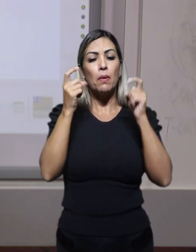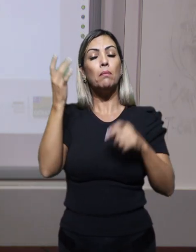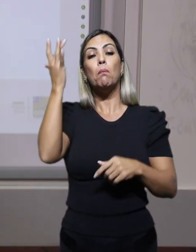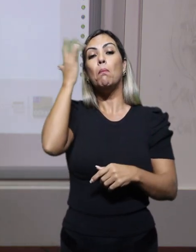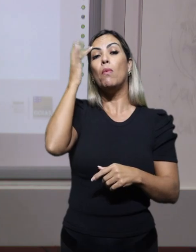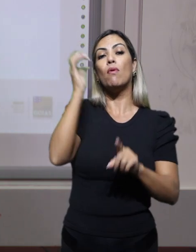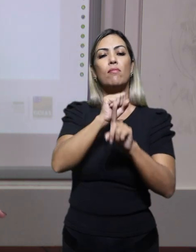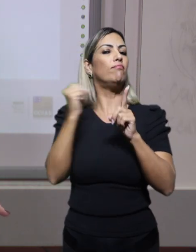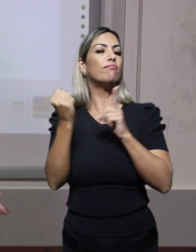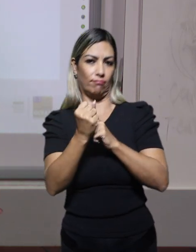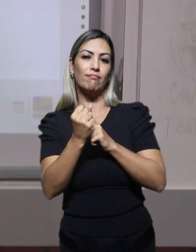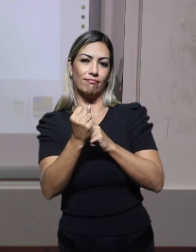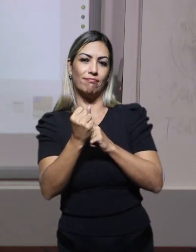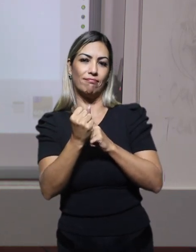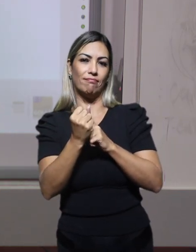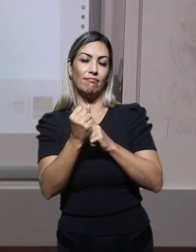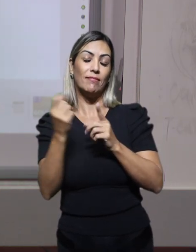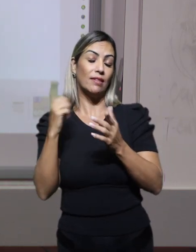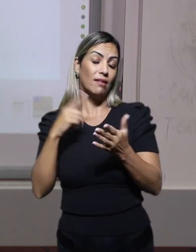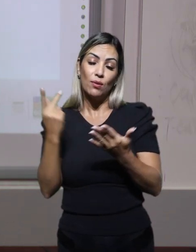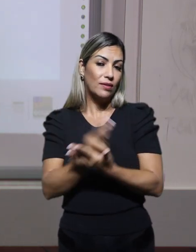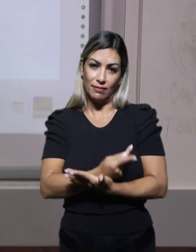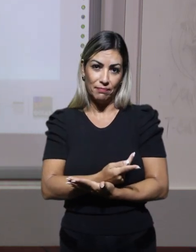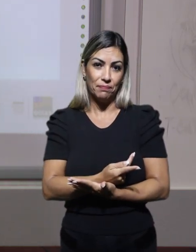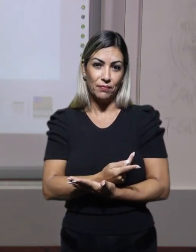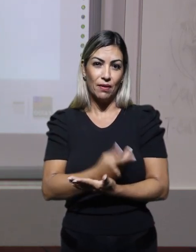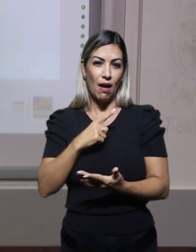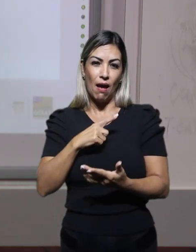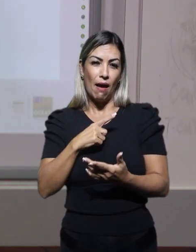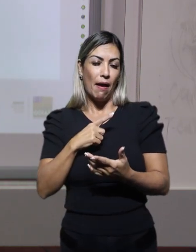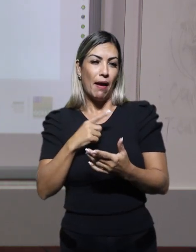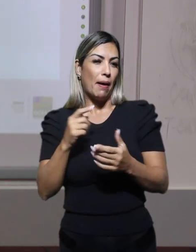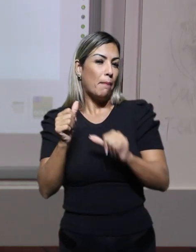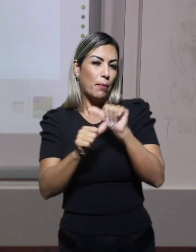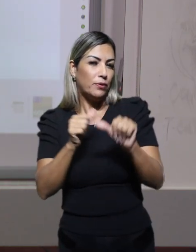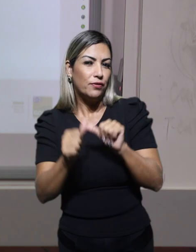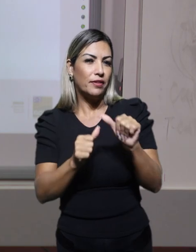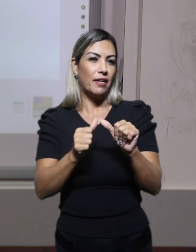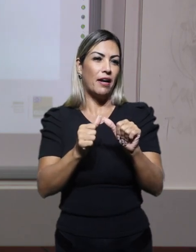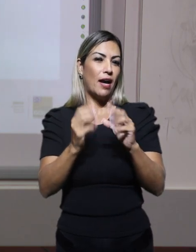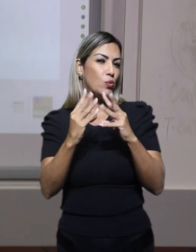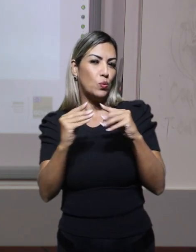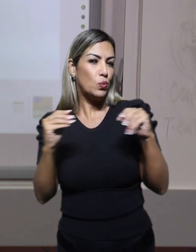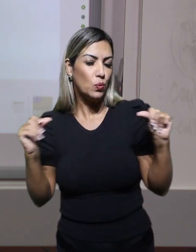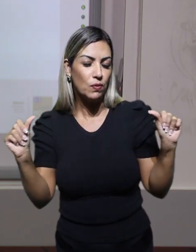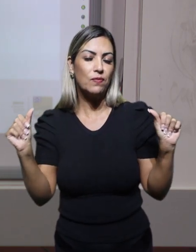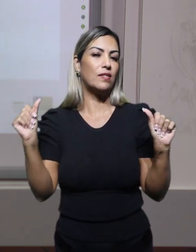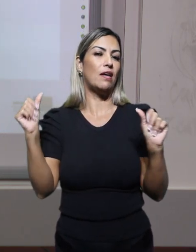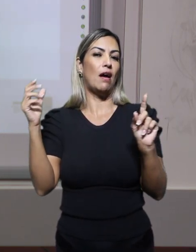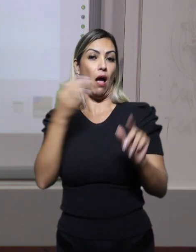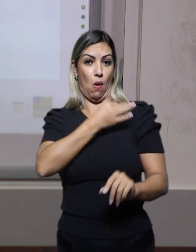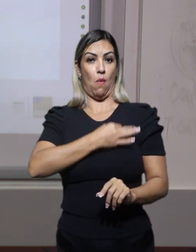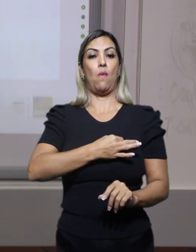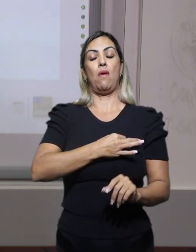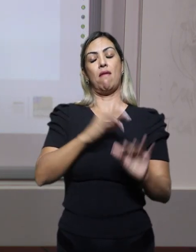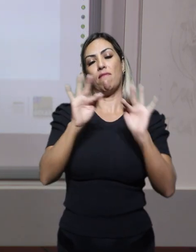daquela sociedade que era vigente, em reparar a honra familiar e de preferência de quem que era essa honra? A honra